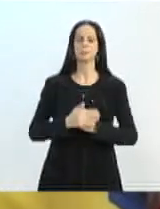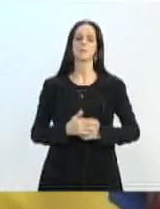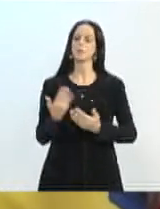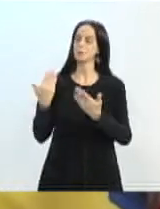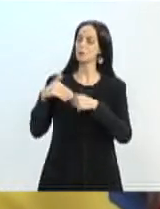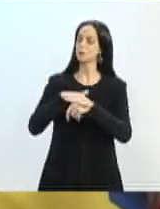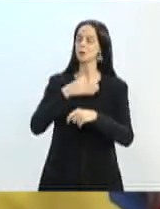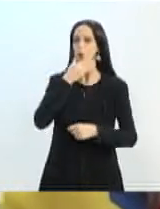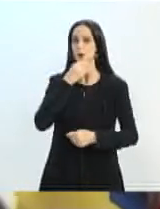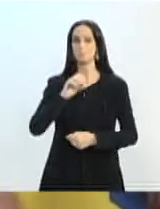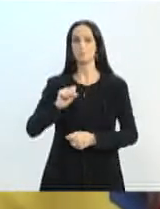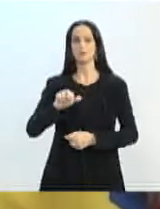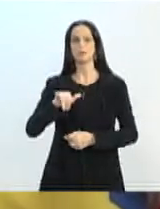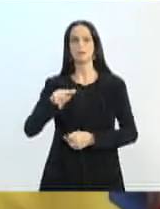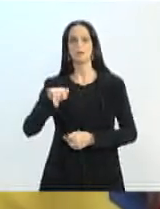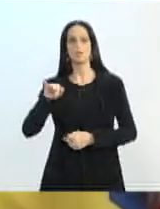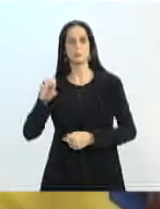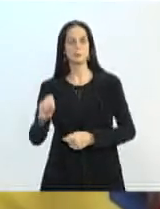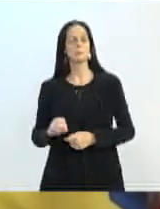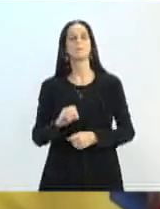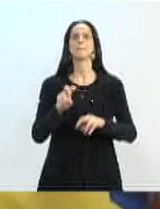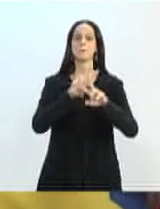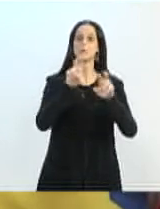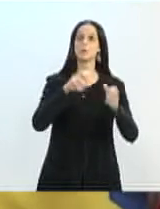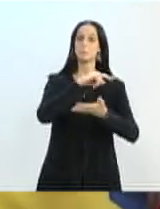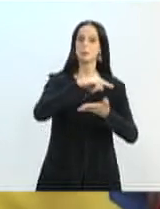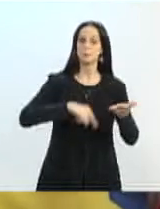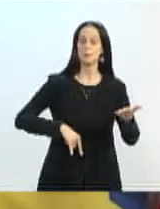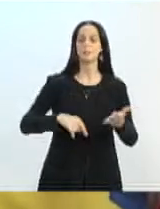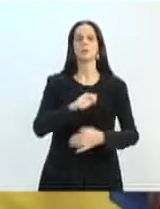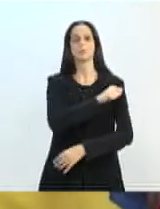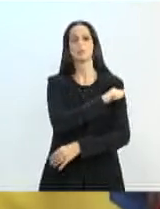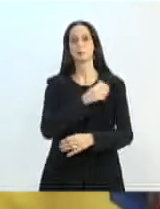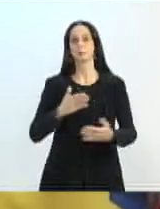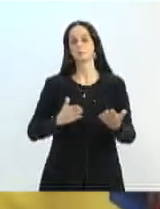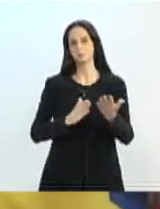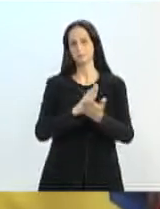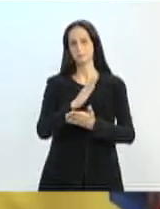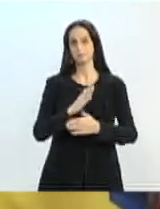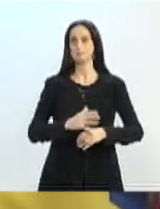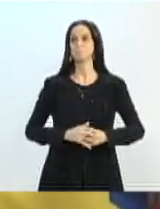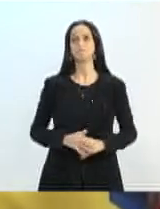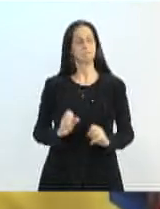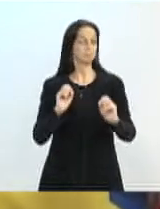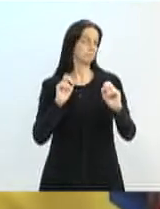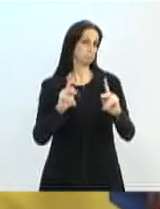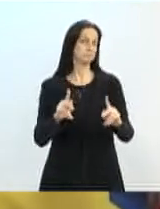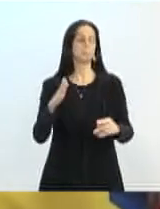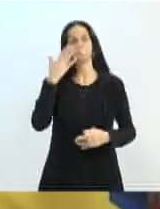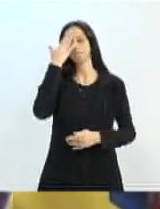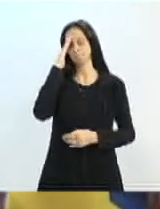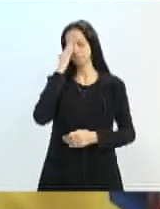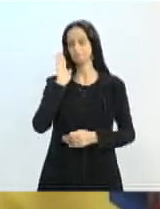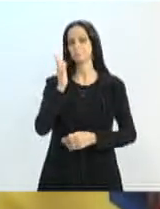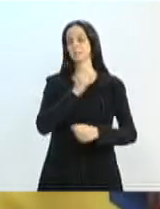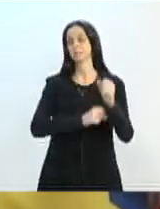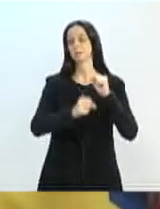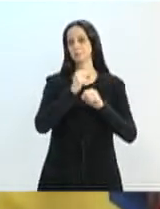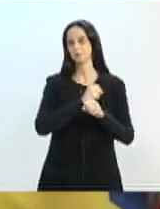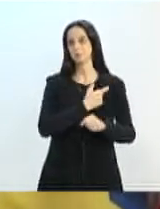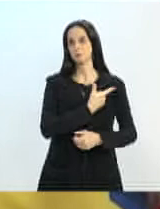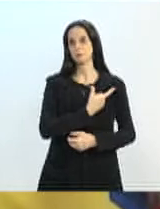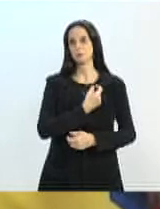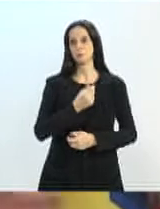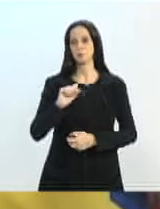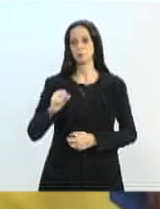a questão de um documento de aprovação dos alunos, enfim. Até aí a gente entende, aconteceu isso em 2008, eu passei